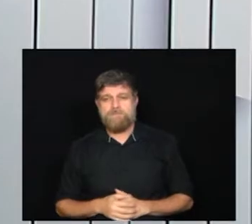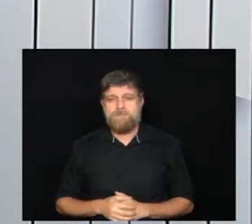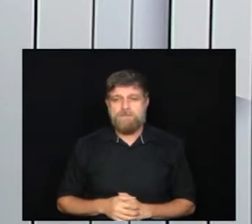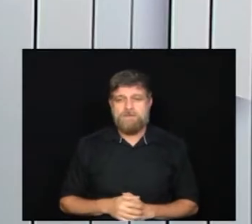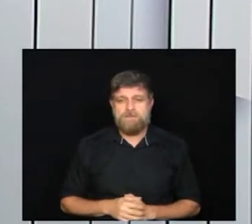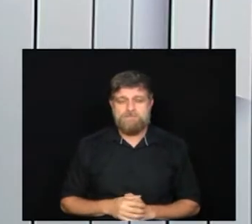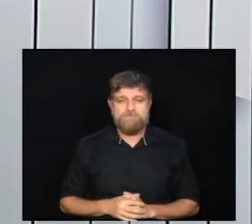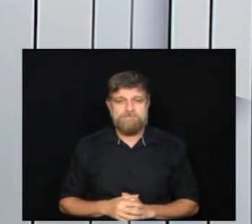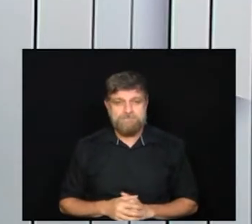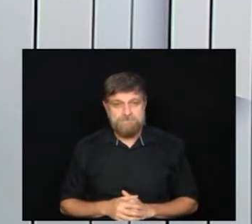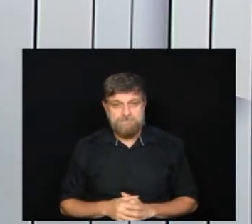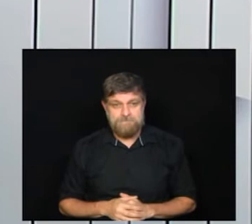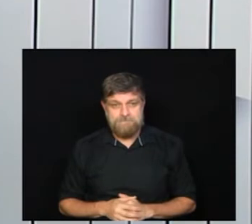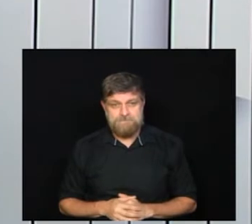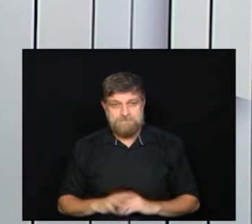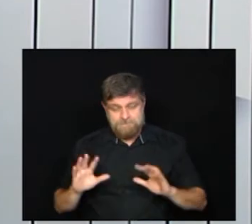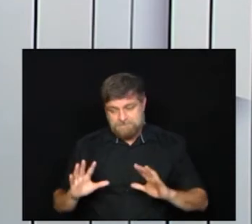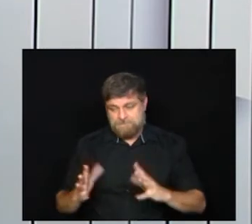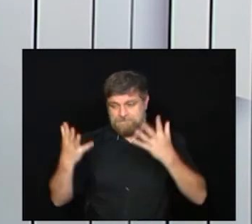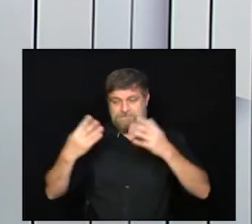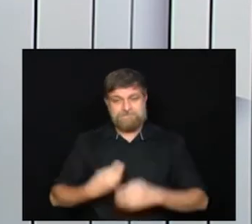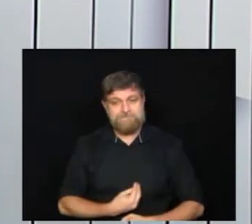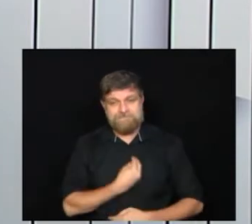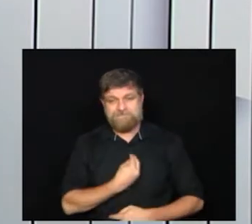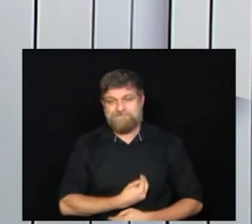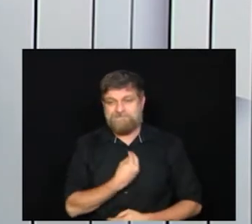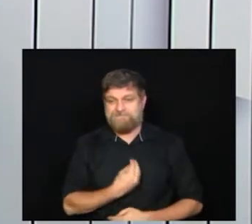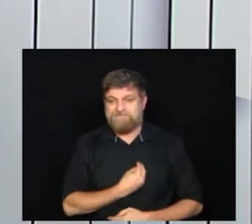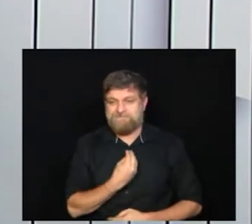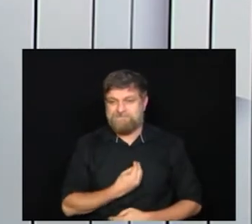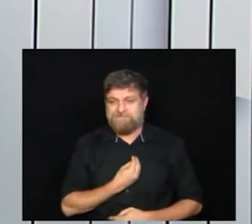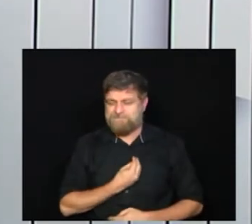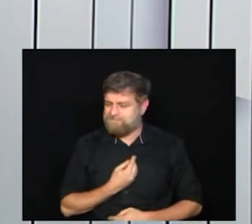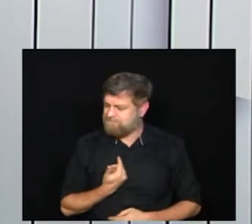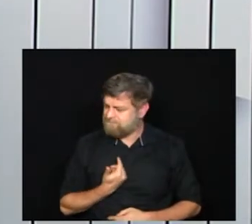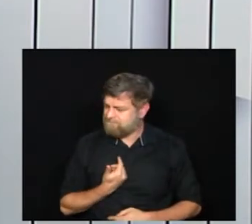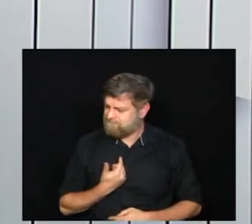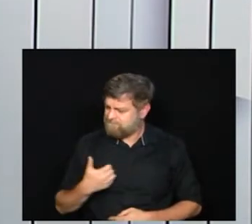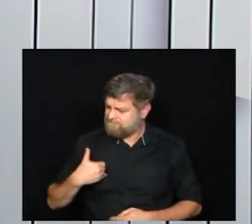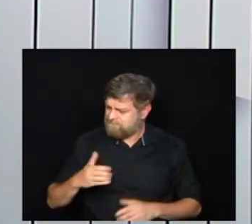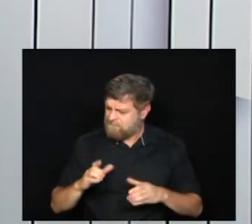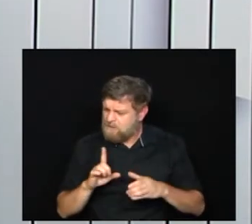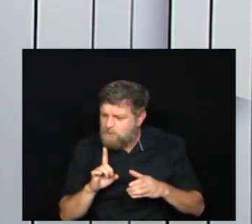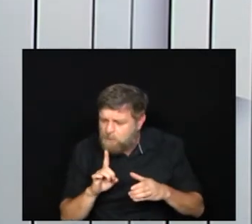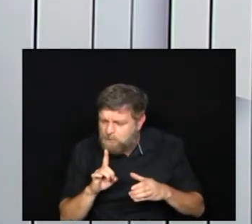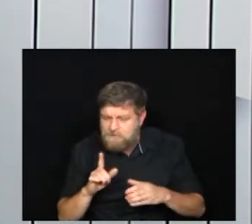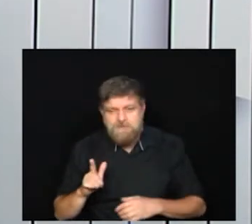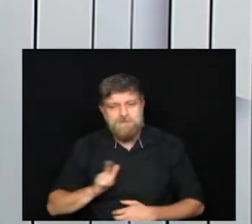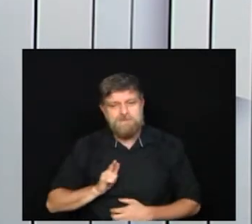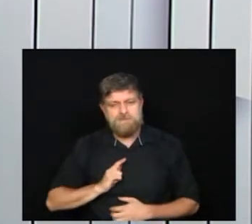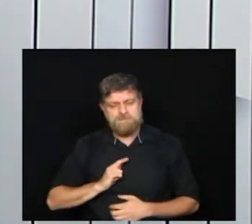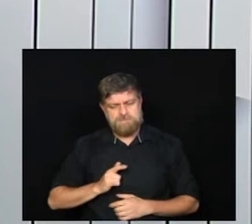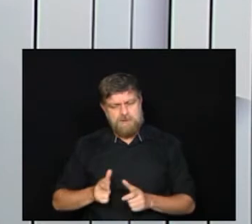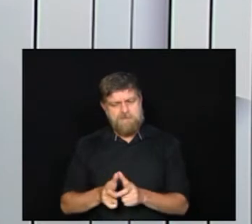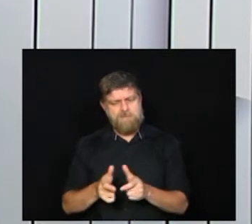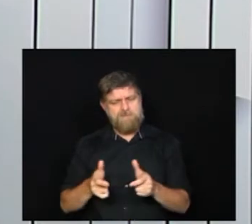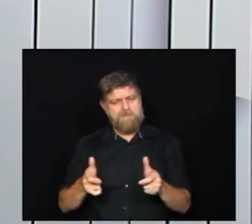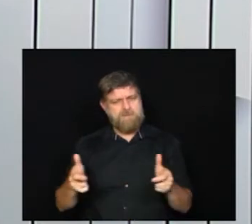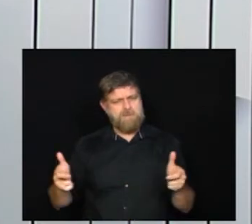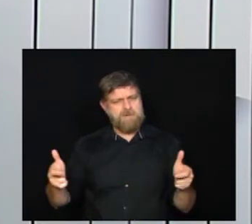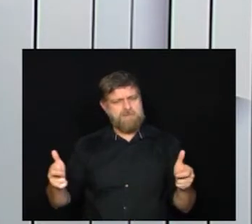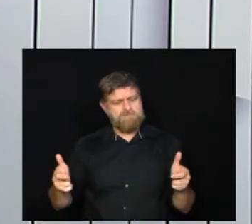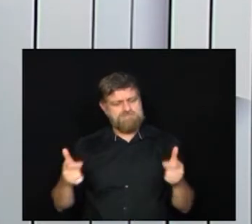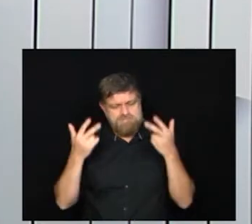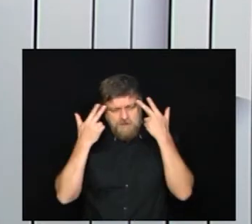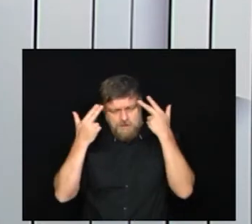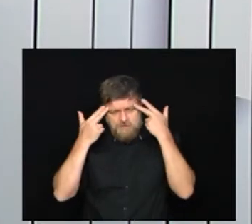Campinas. Comemorar a vida dos animais com festa de aniversário tem sido cada vez mais comum